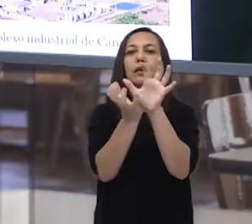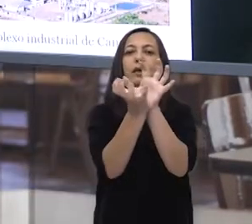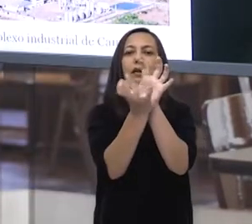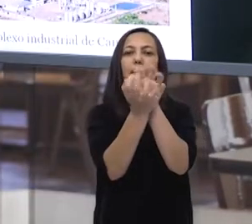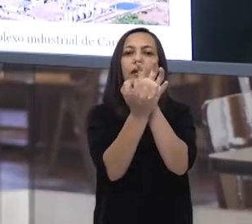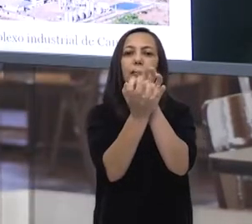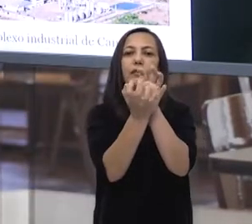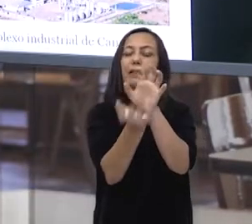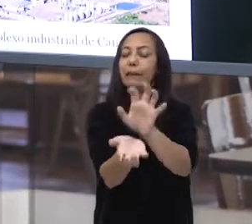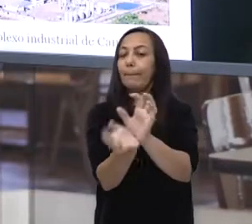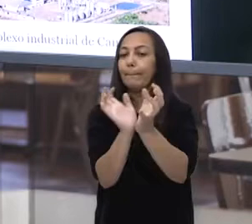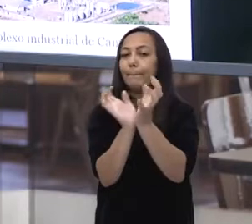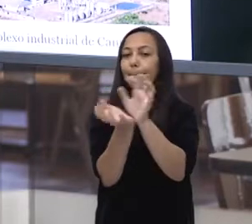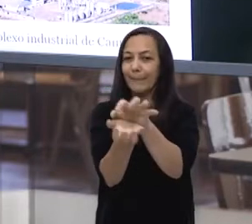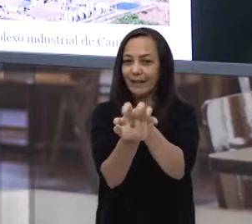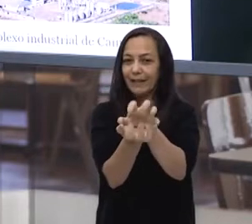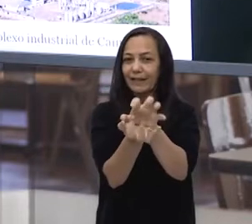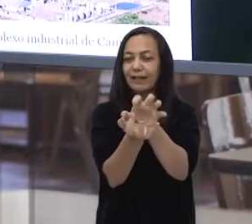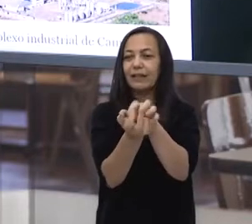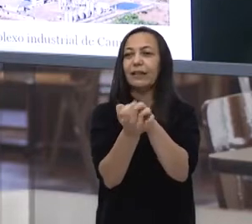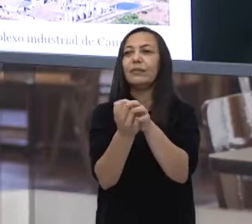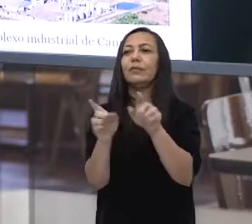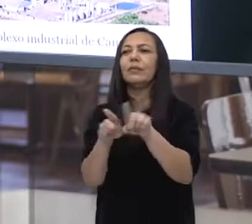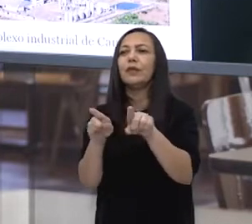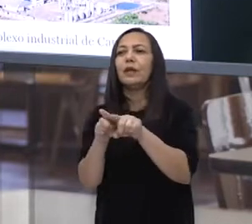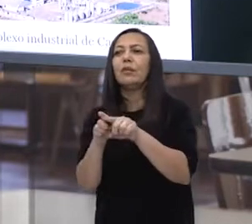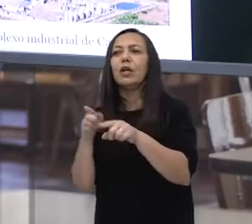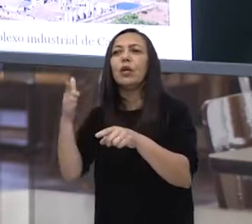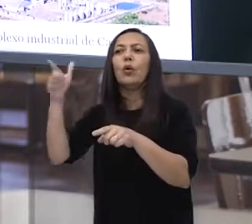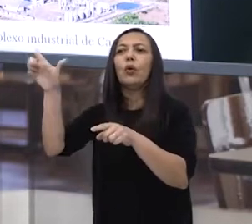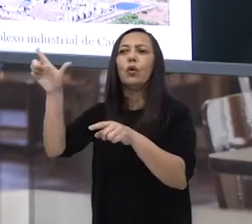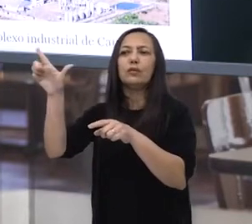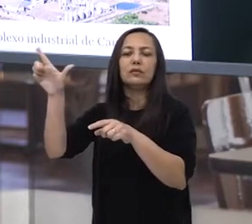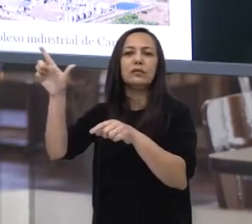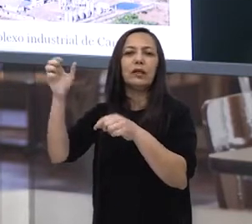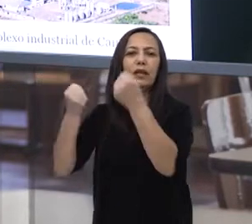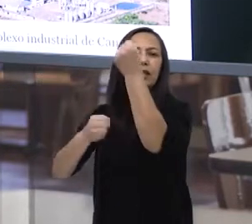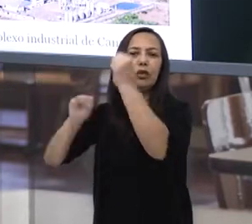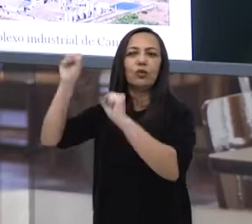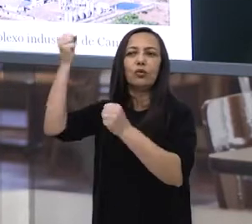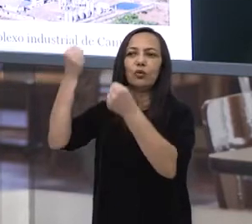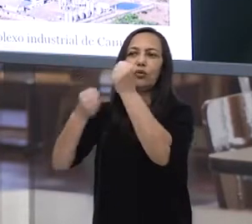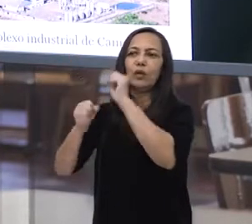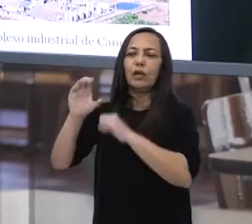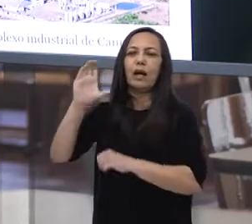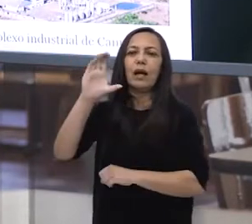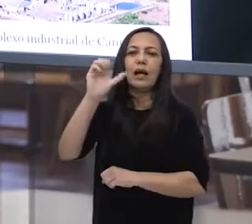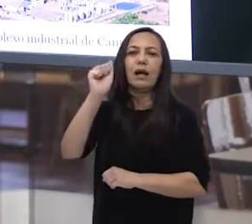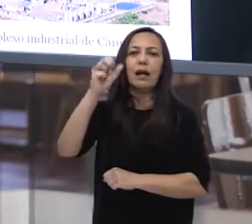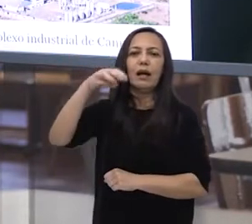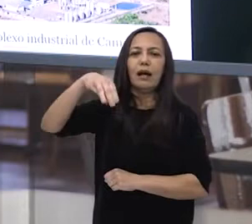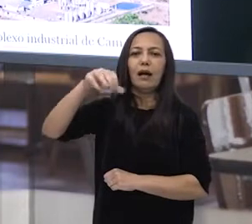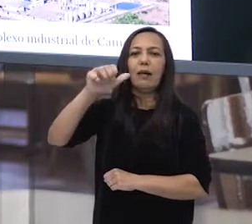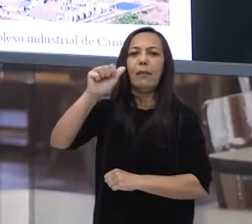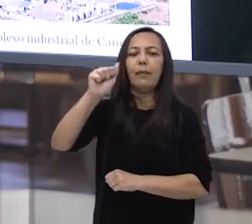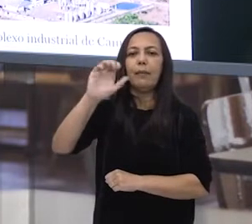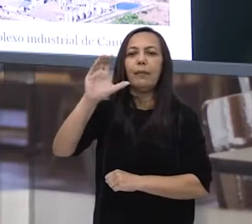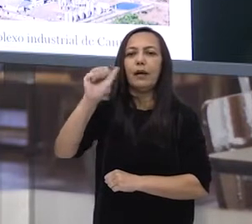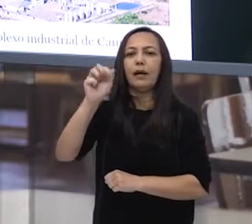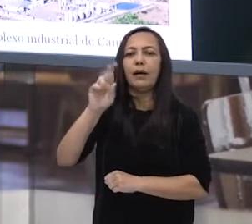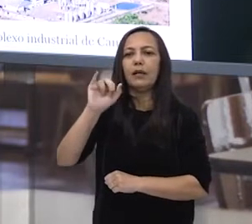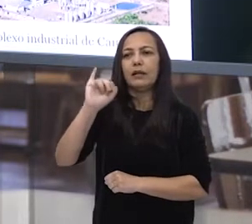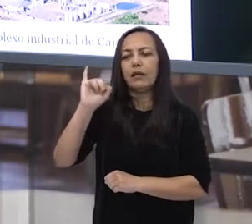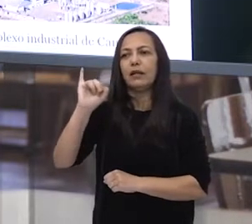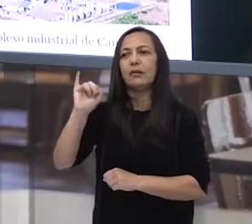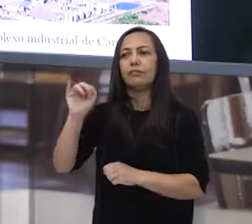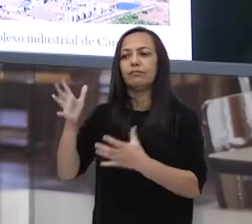Camaçari, na Bahia. Então, distritos industriais são locais onde as indústrias se instalam e